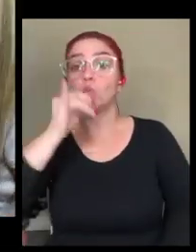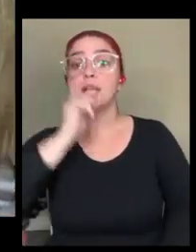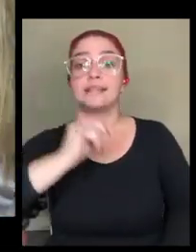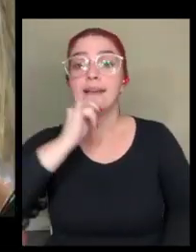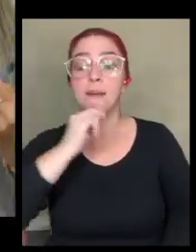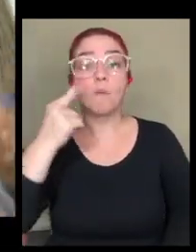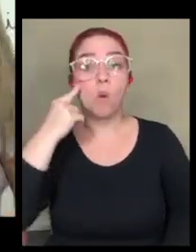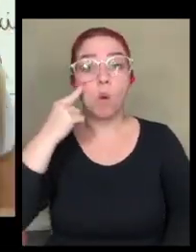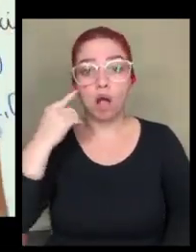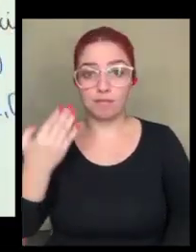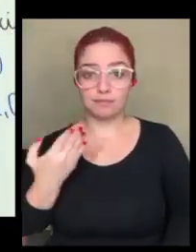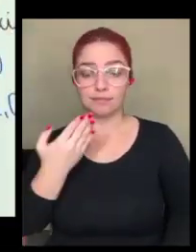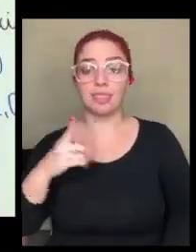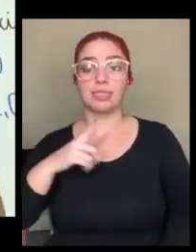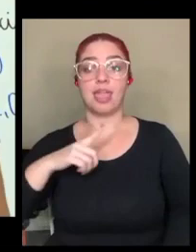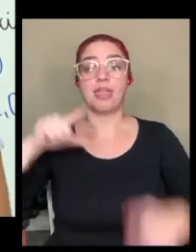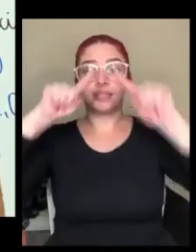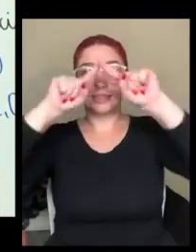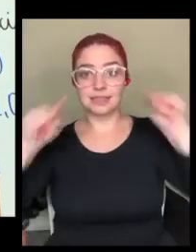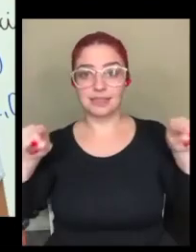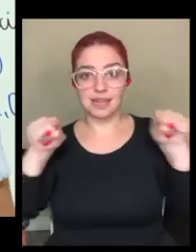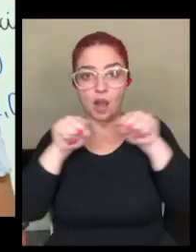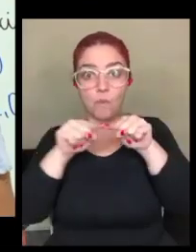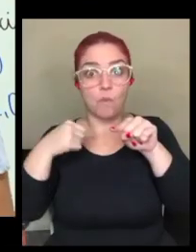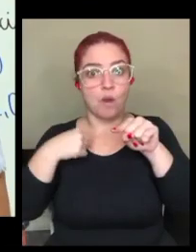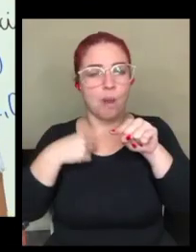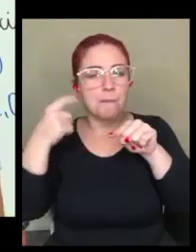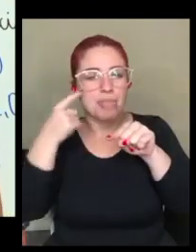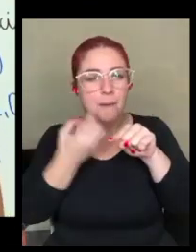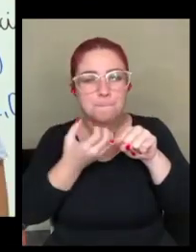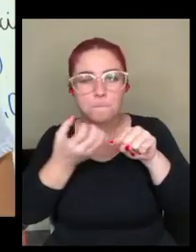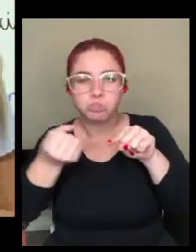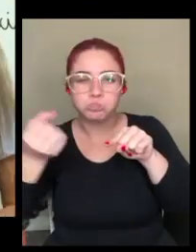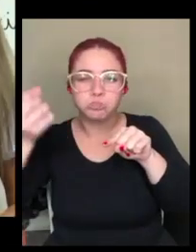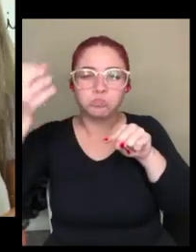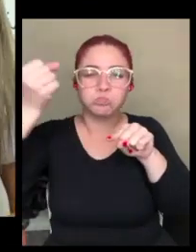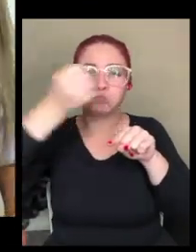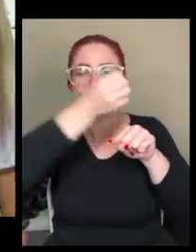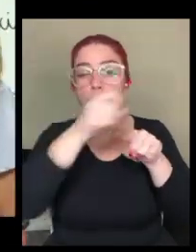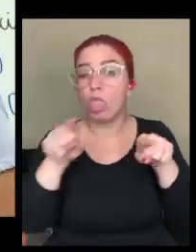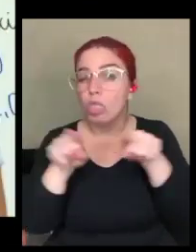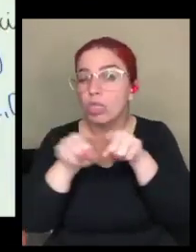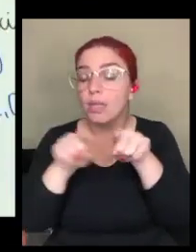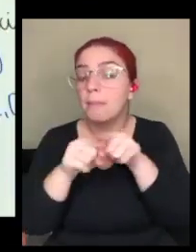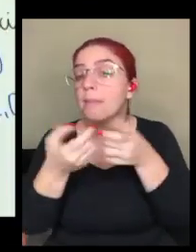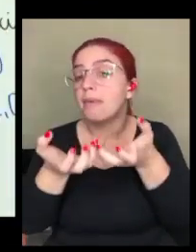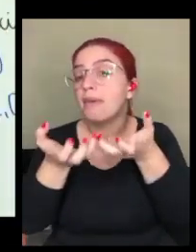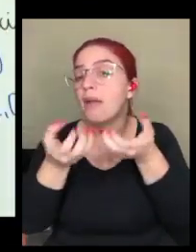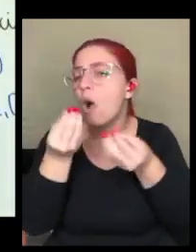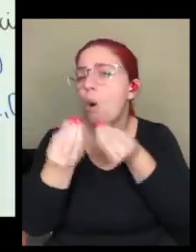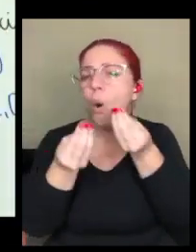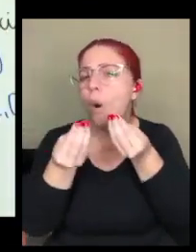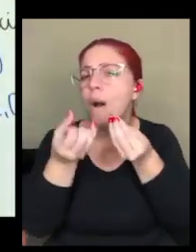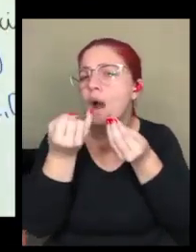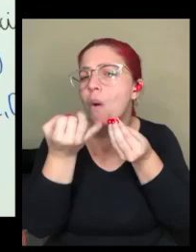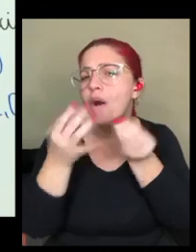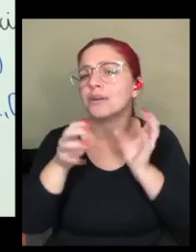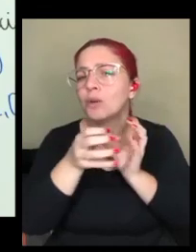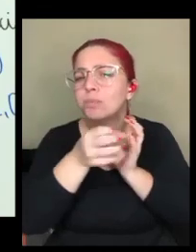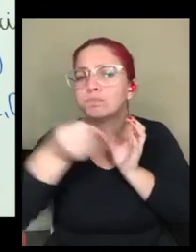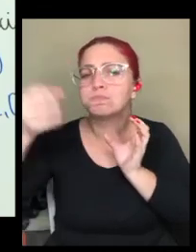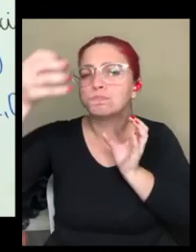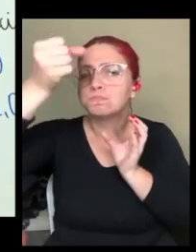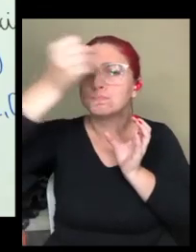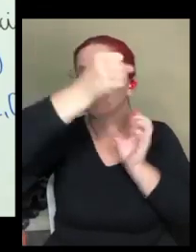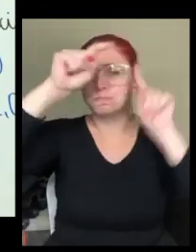Agora eu tenho um triângulo, e aí, né, eu já aumentei a quantidade aqui. Eu quero saber qual é o